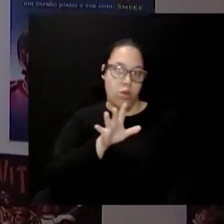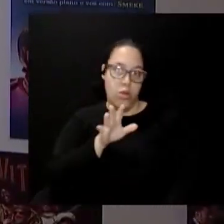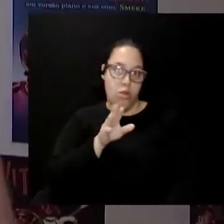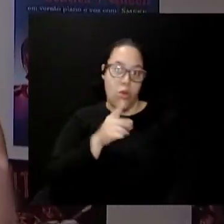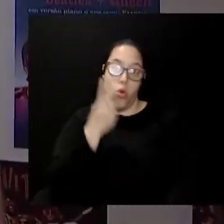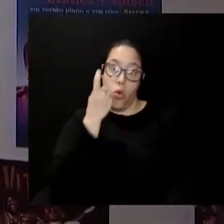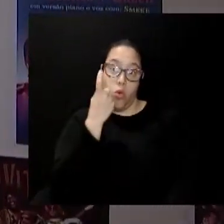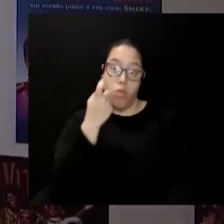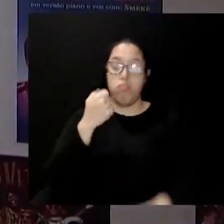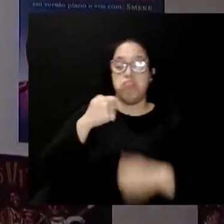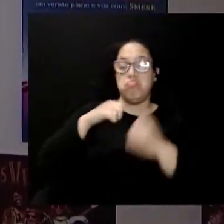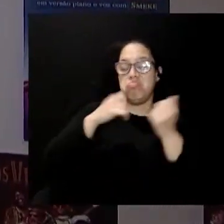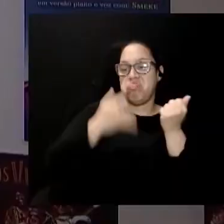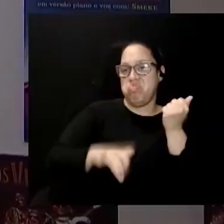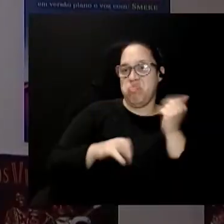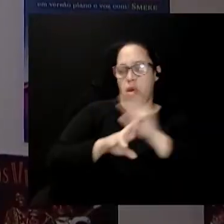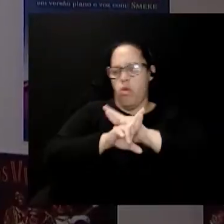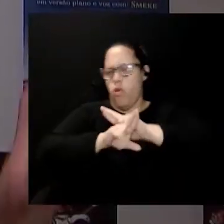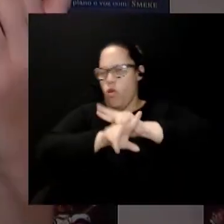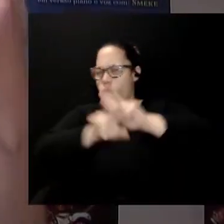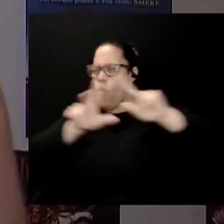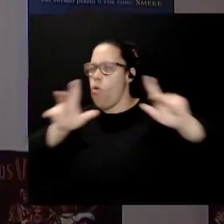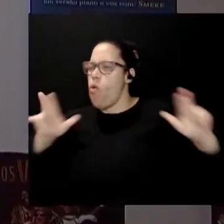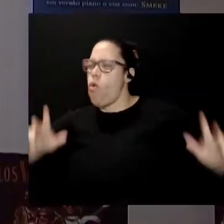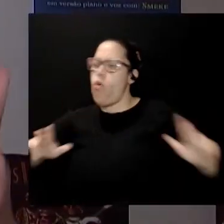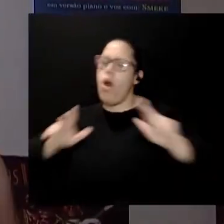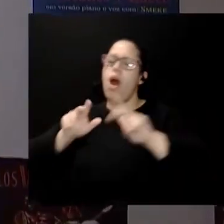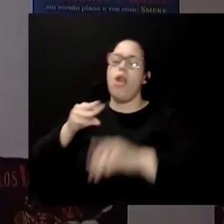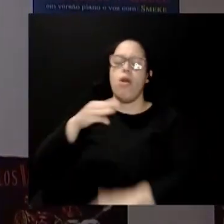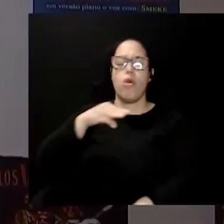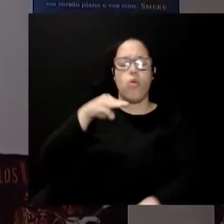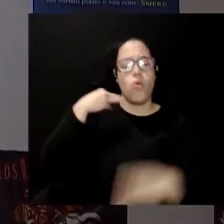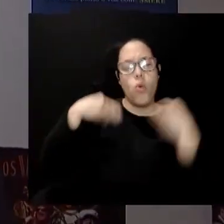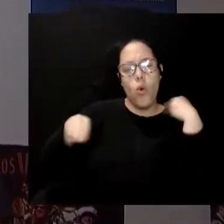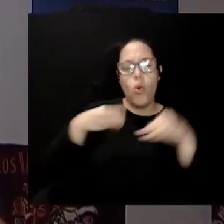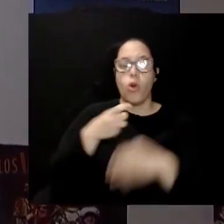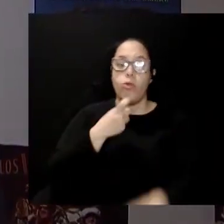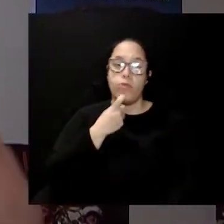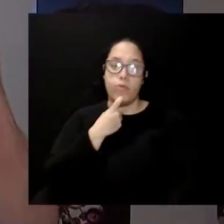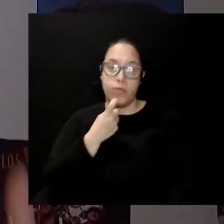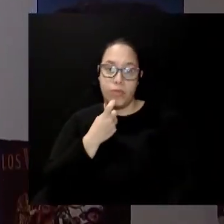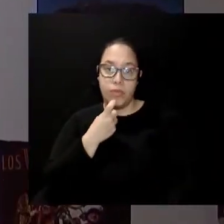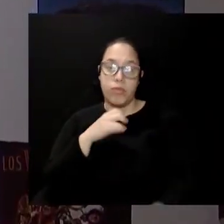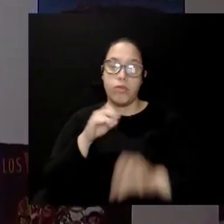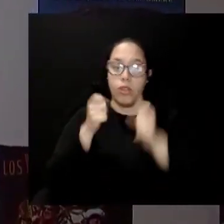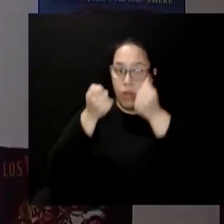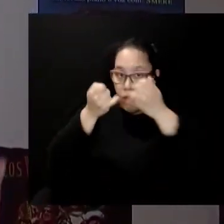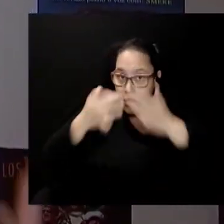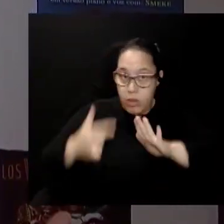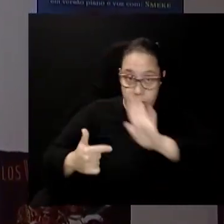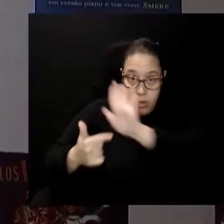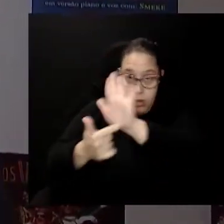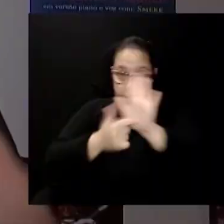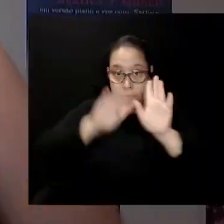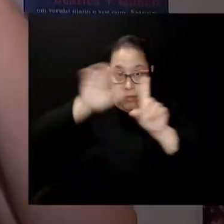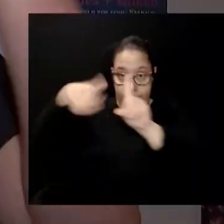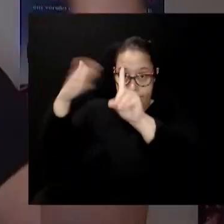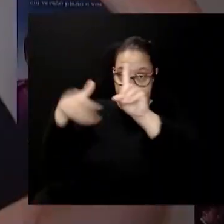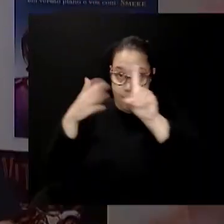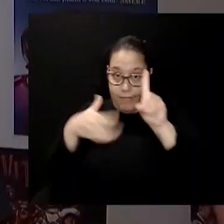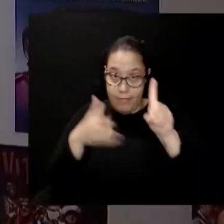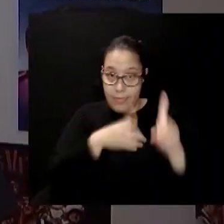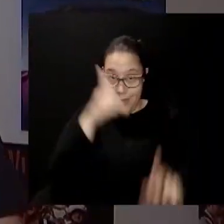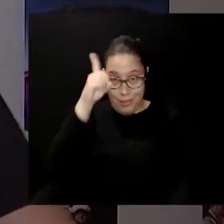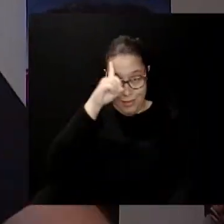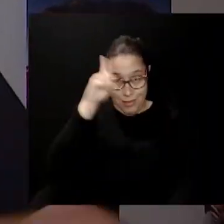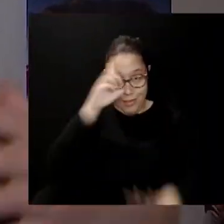ser vários músicos da cidade que vão tocar pra gente, para poder homenagear o Dia